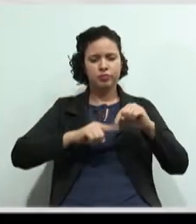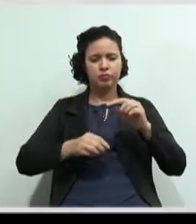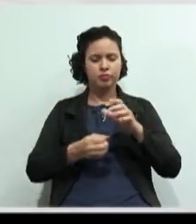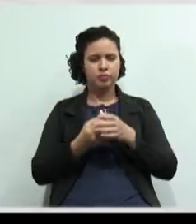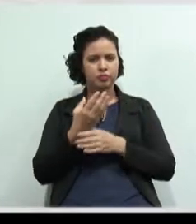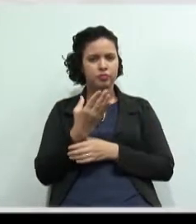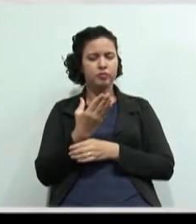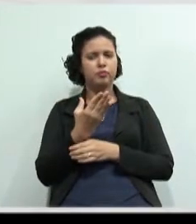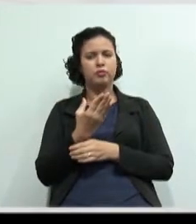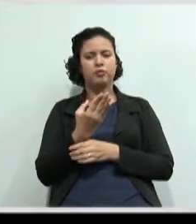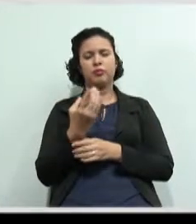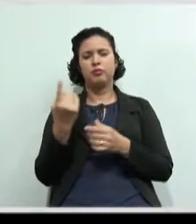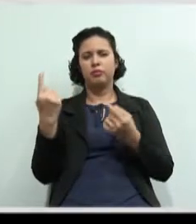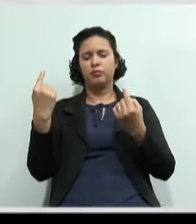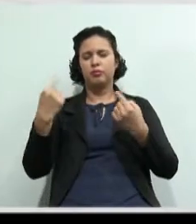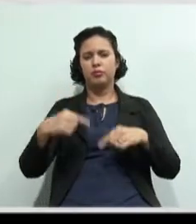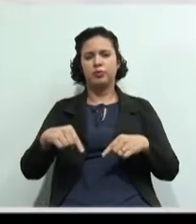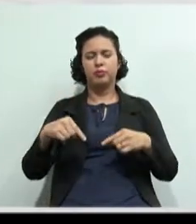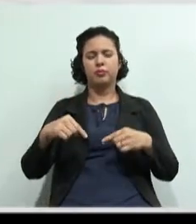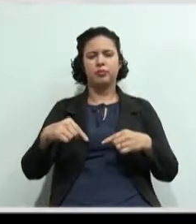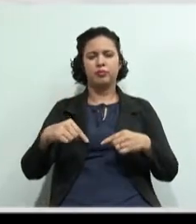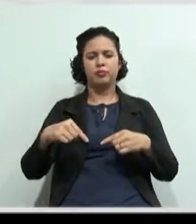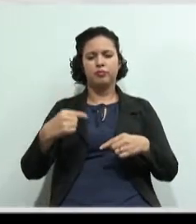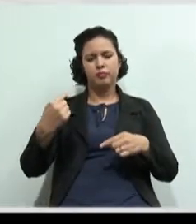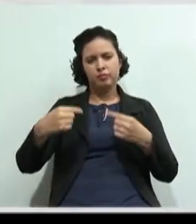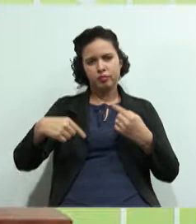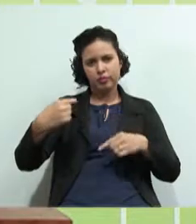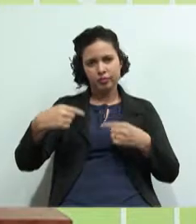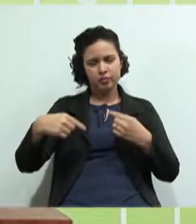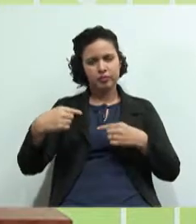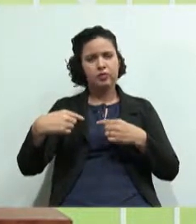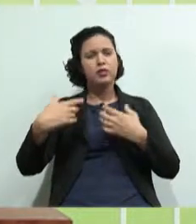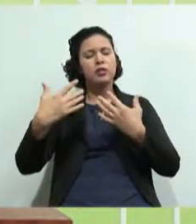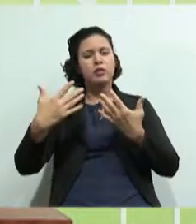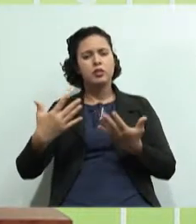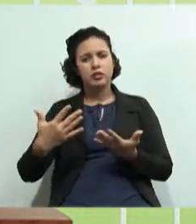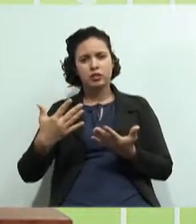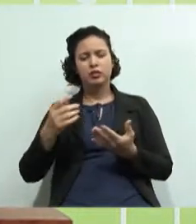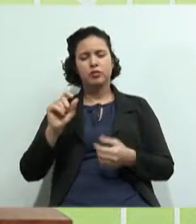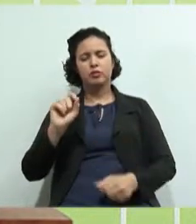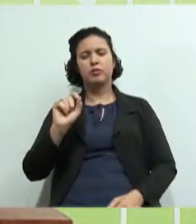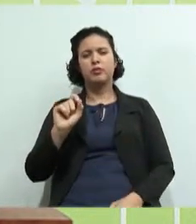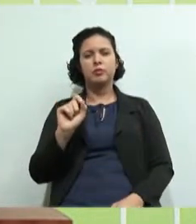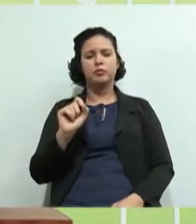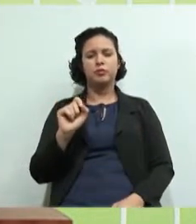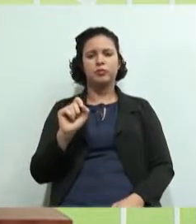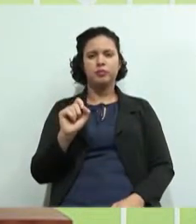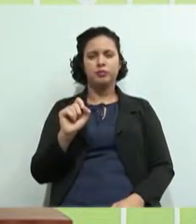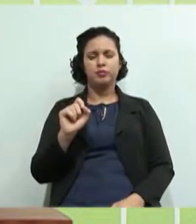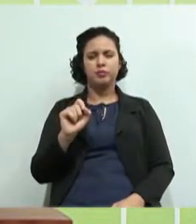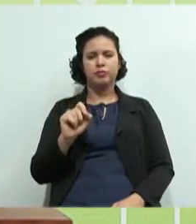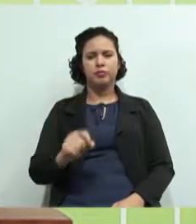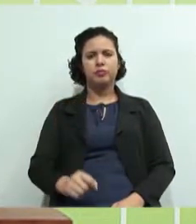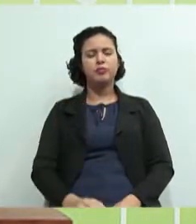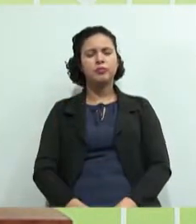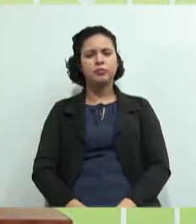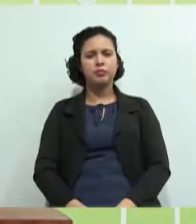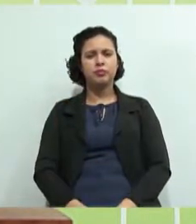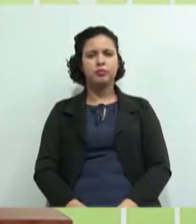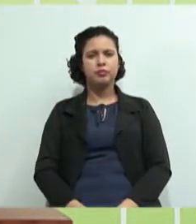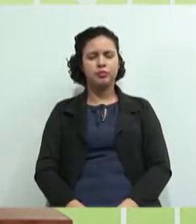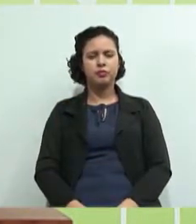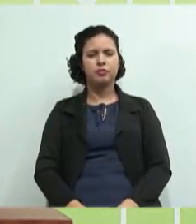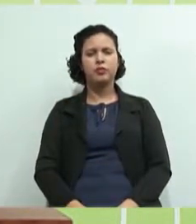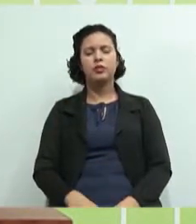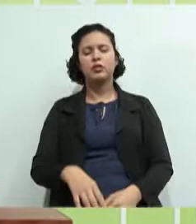criar vantagem competitiva. Volta aqui para mim, olha só, Olha só, olha o que ele fala. Busca uma